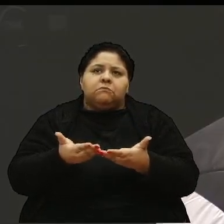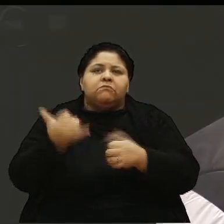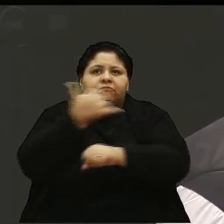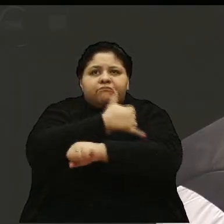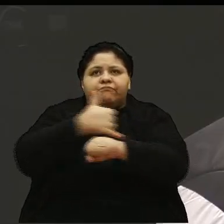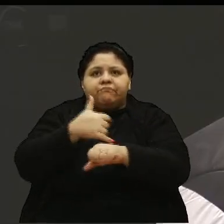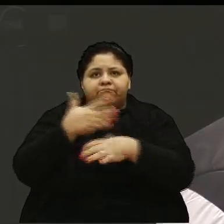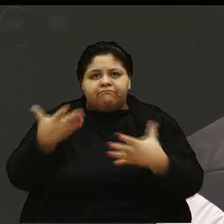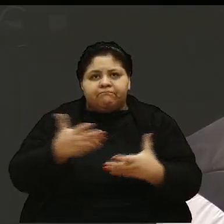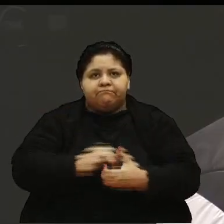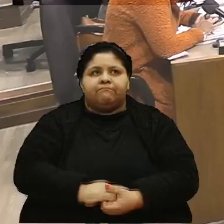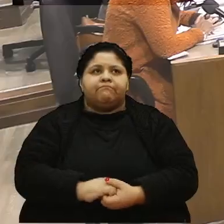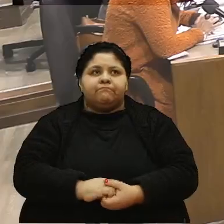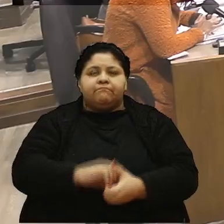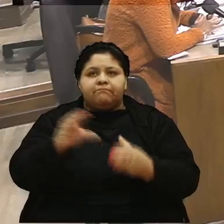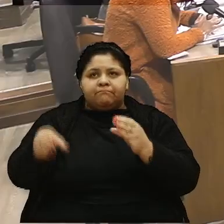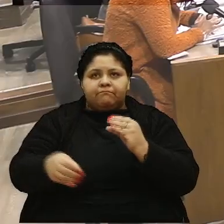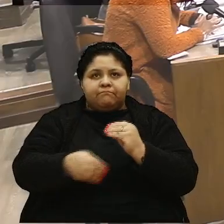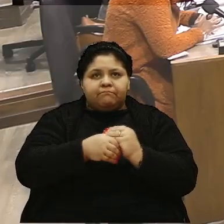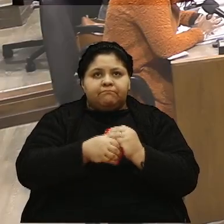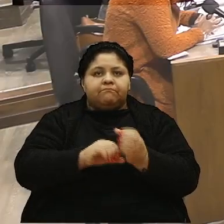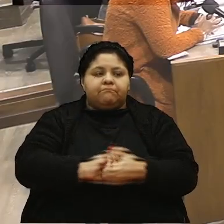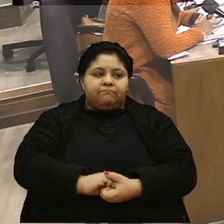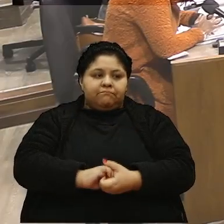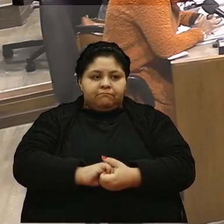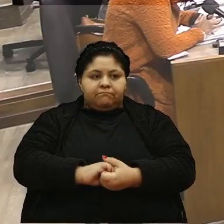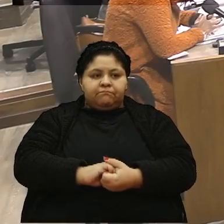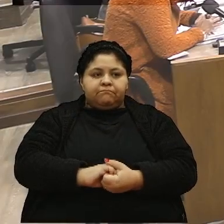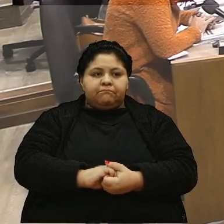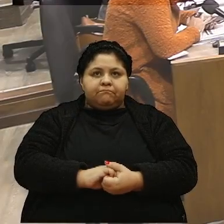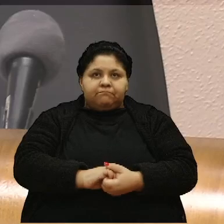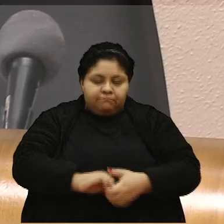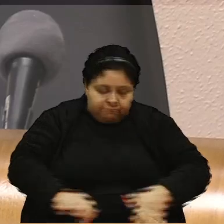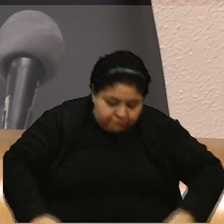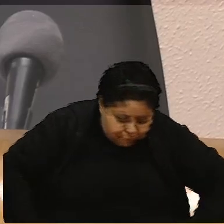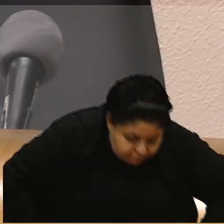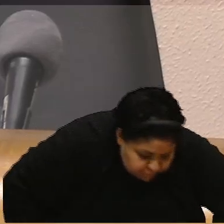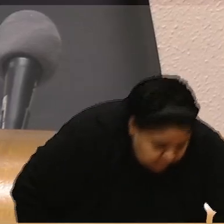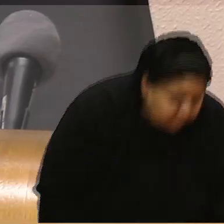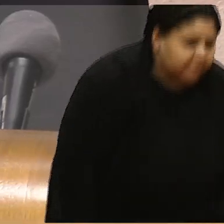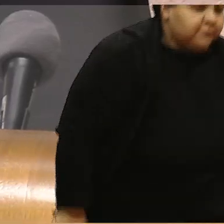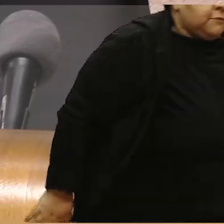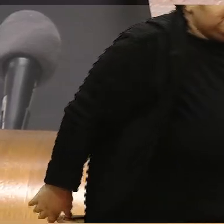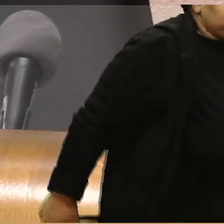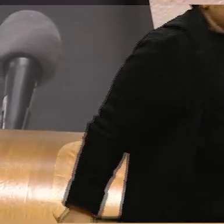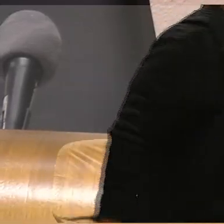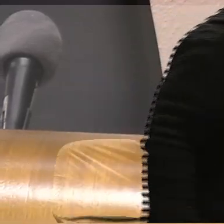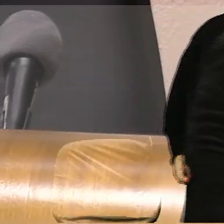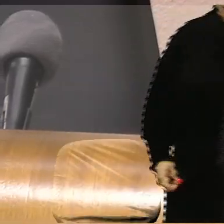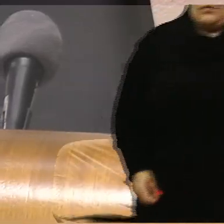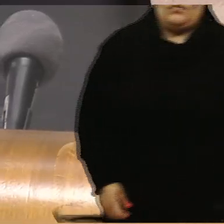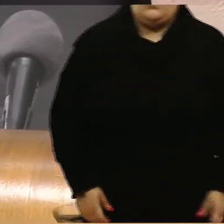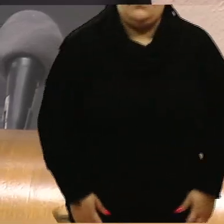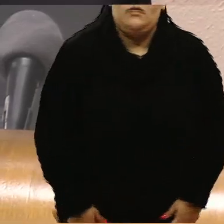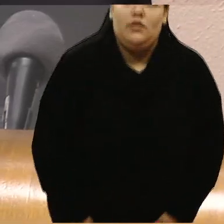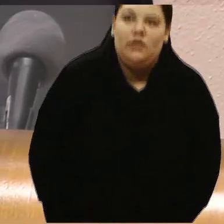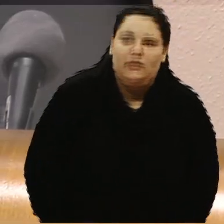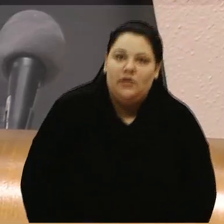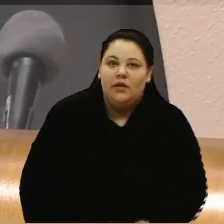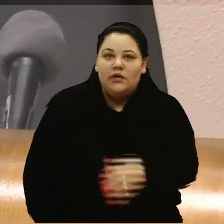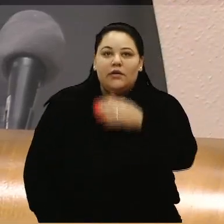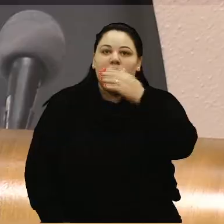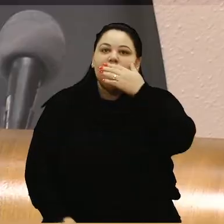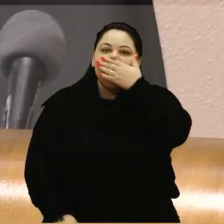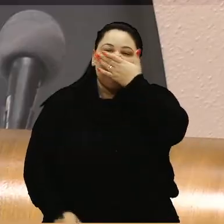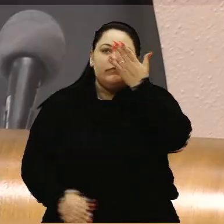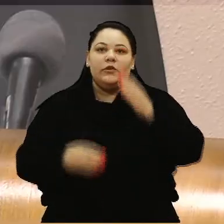passamento. Uma parte, vereadora. De imediato. Gostaria de salientar o seu voto de pesar e mandar um abraço para o nosso camarada